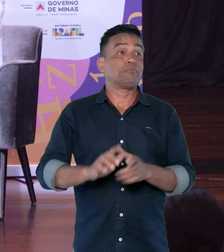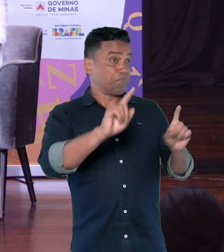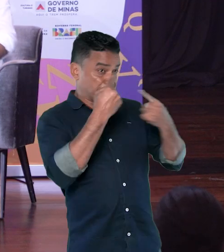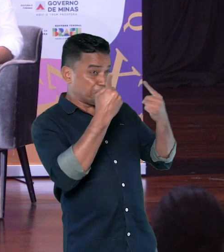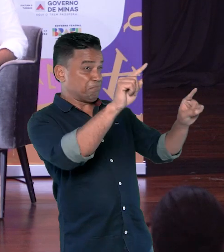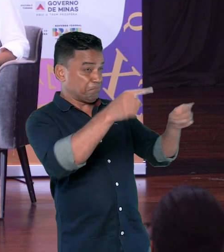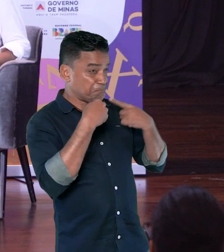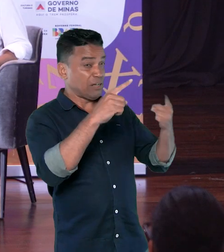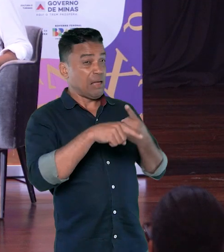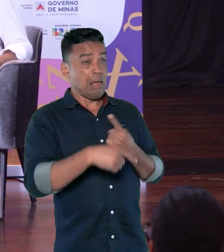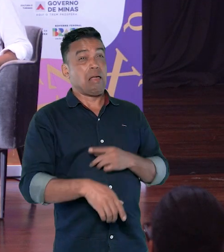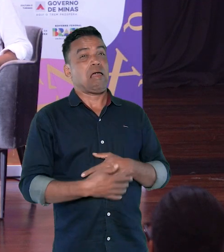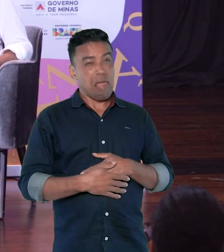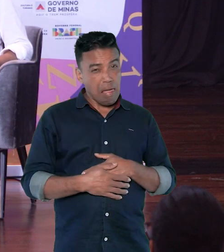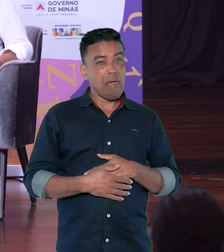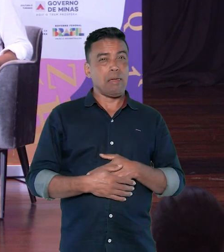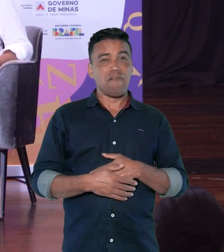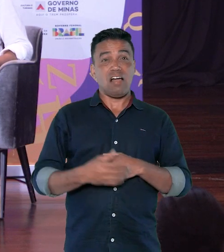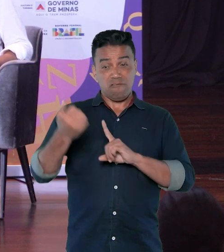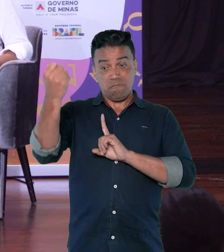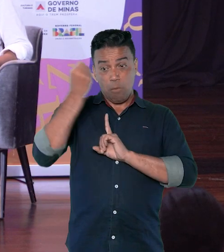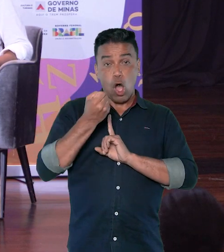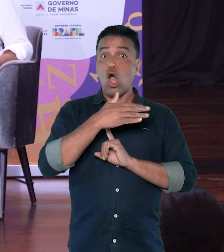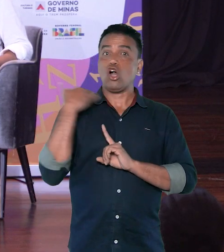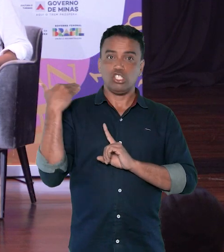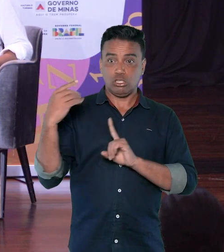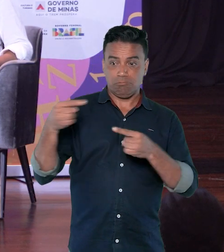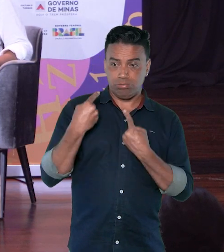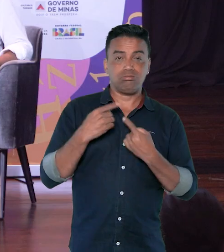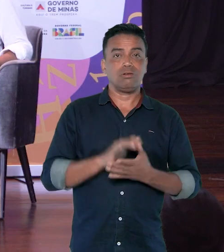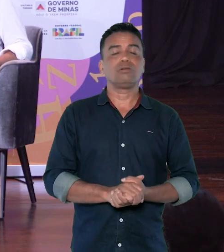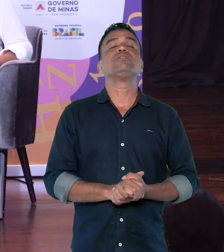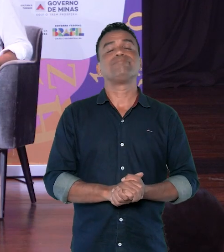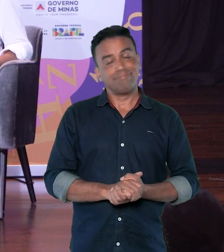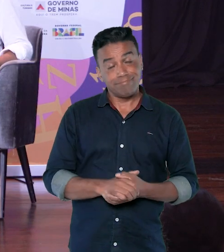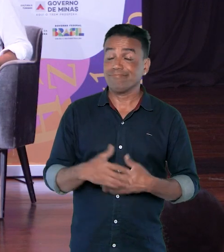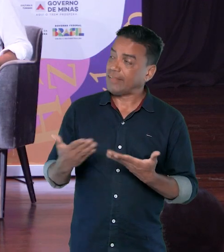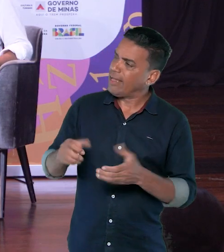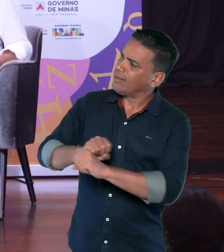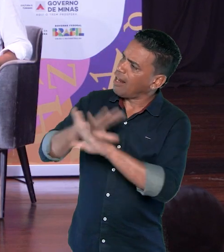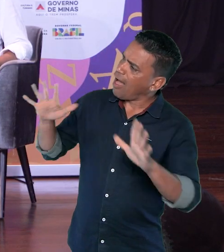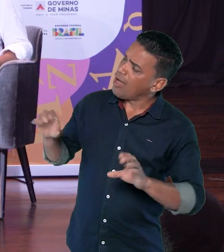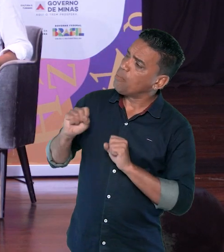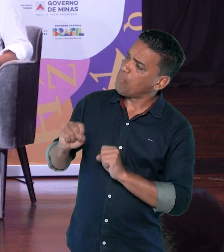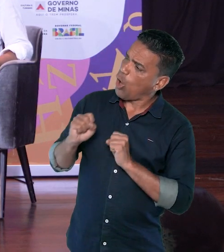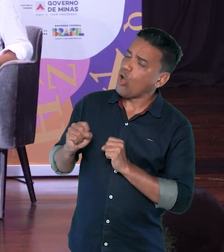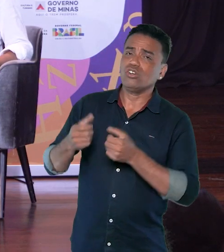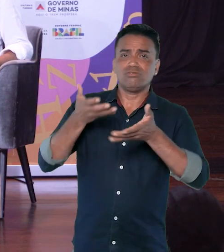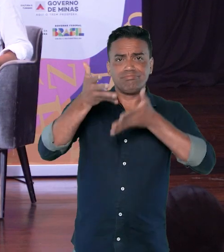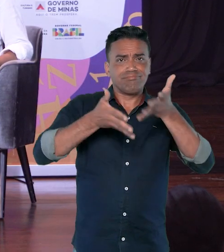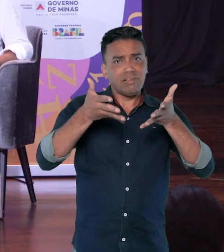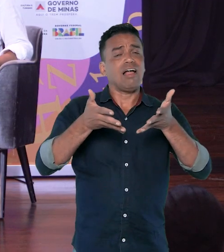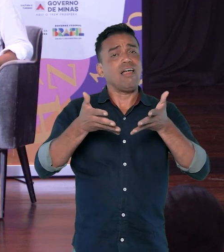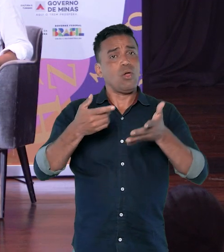últimos anos. ameaças de morte, pessoais, ameaças de morte. É claro que eu posso dizer com muita propriedade, porque eu fui uma